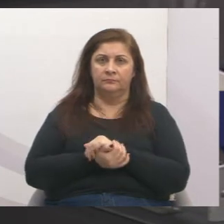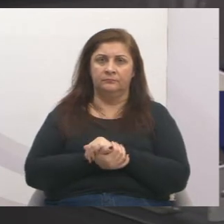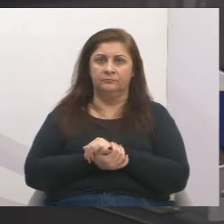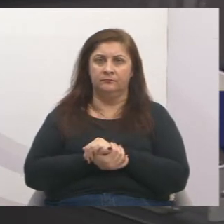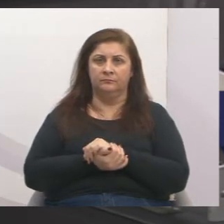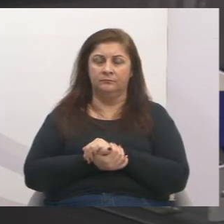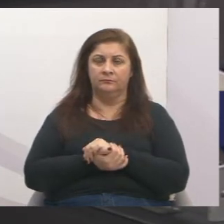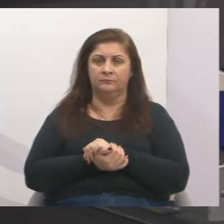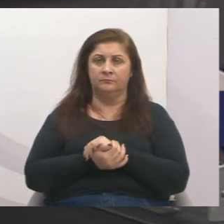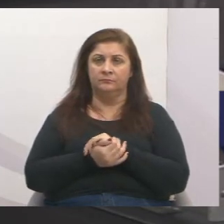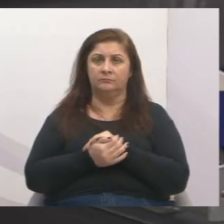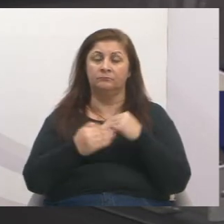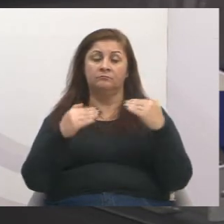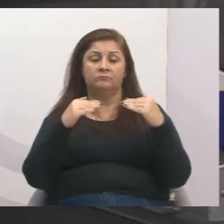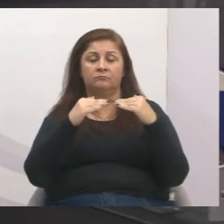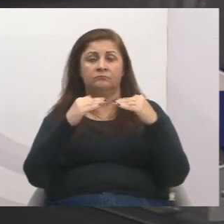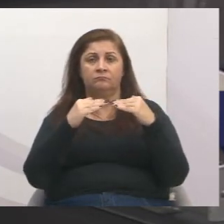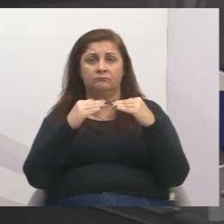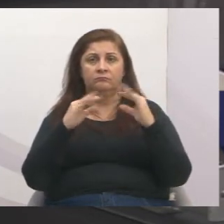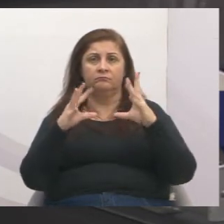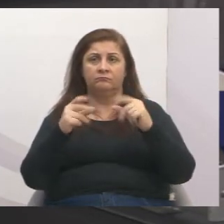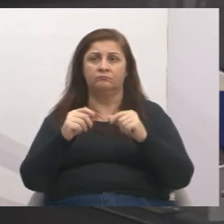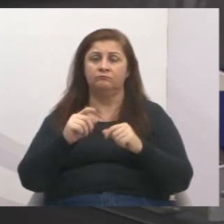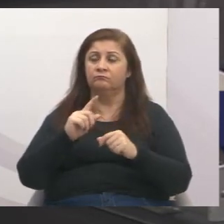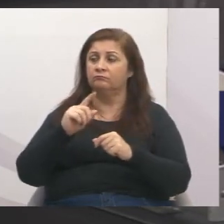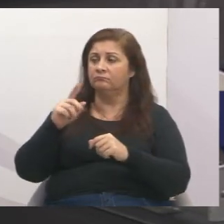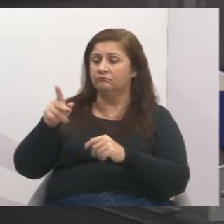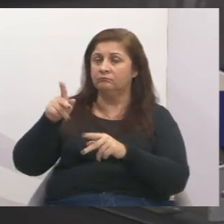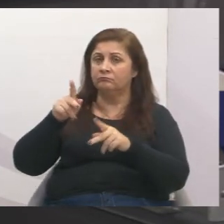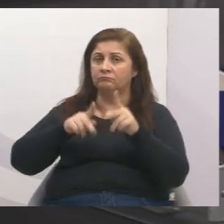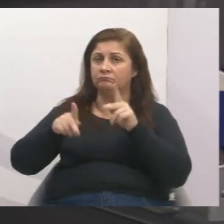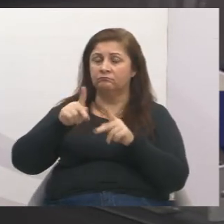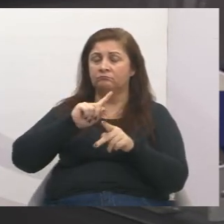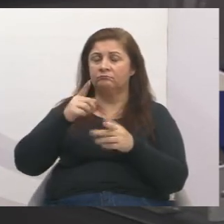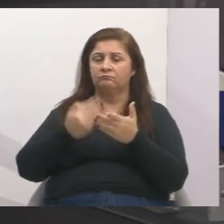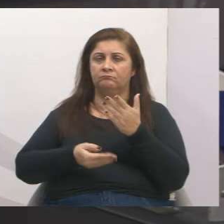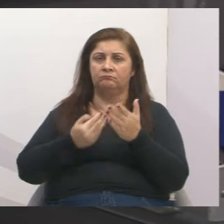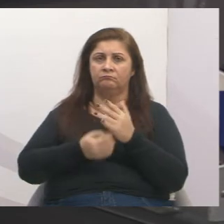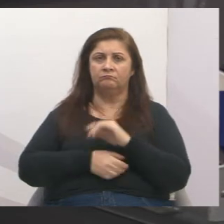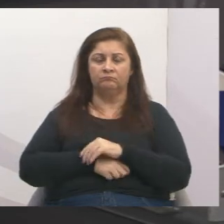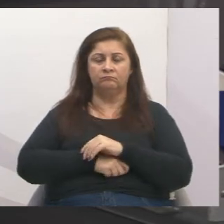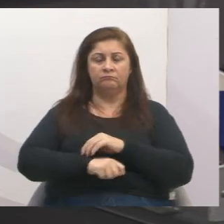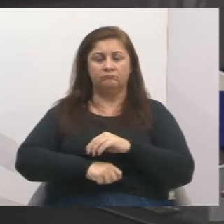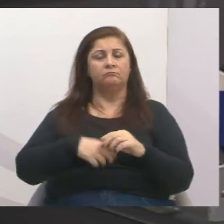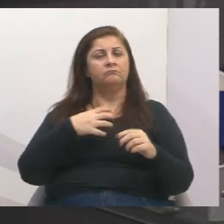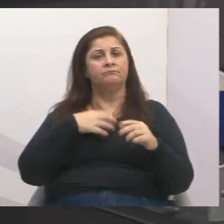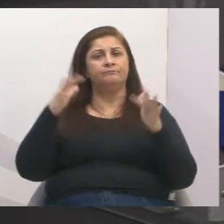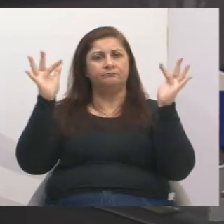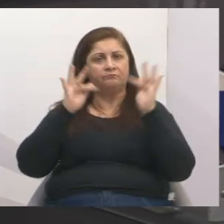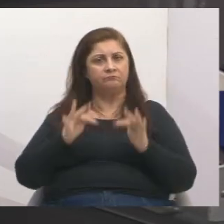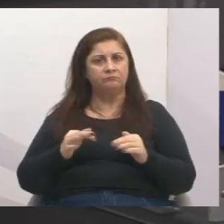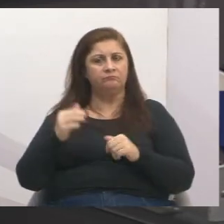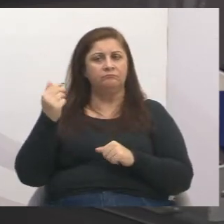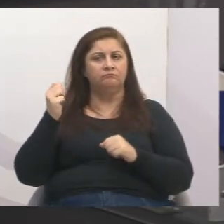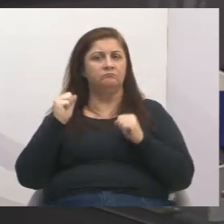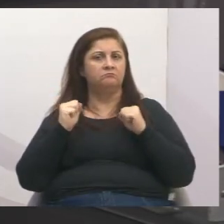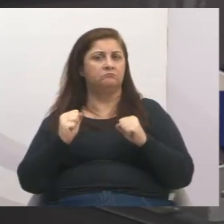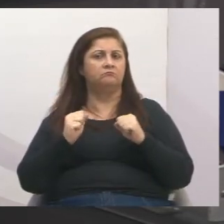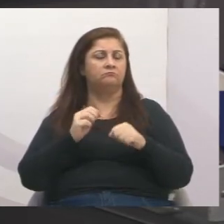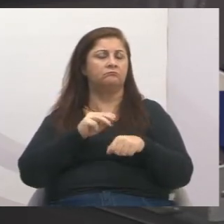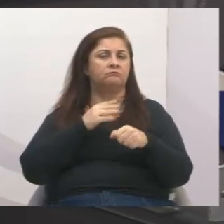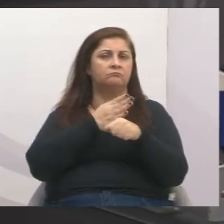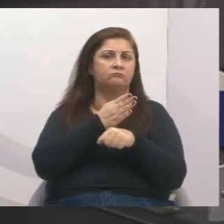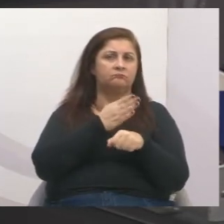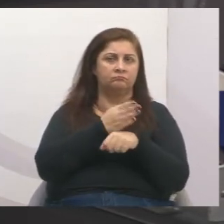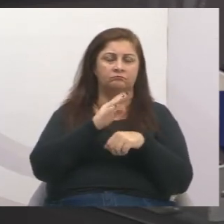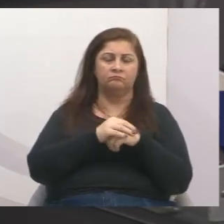em conclusões que não fosse afetar tantas pessoas, e eu realmente fiquei muito feliz em poder fazer parte disso, nessa discussão